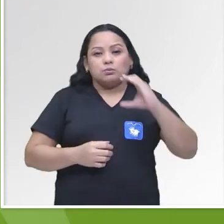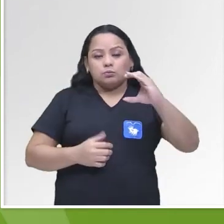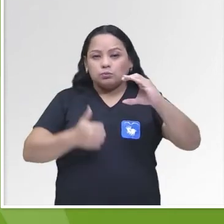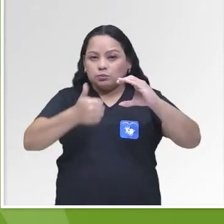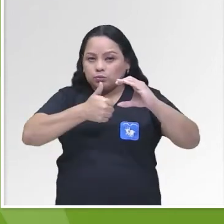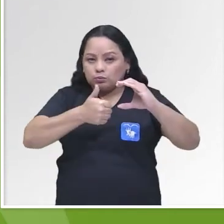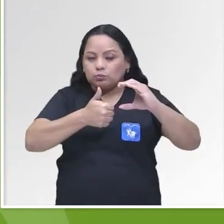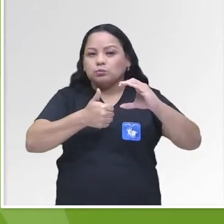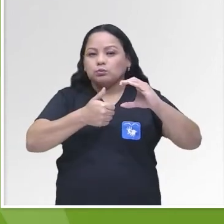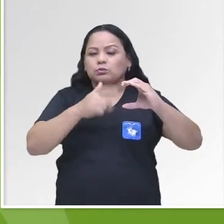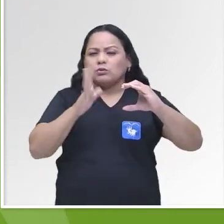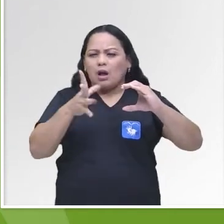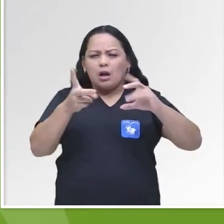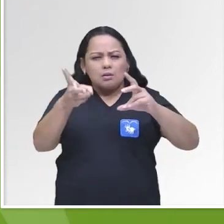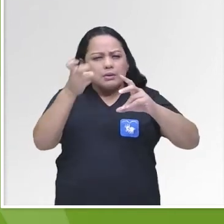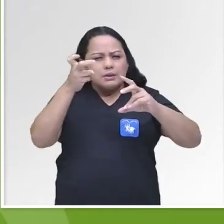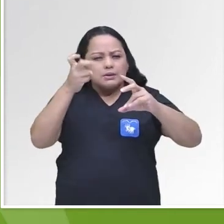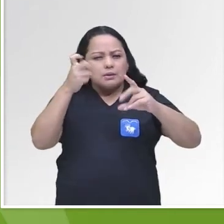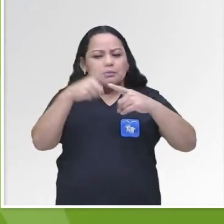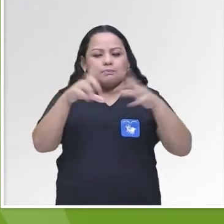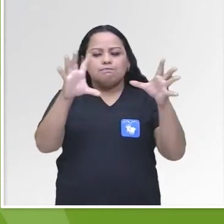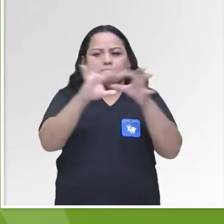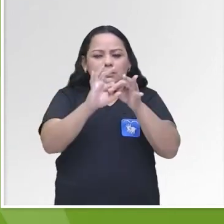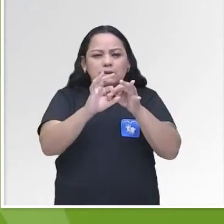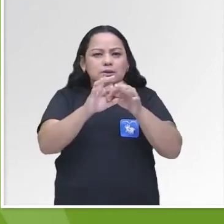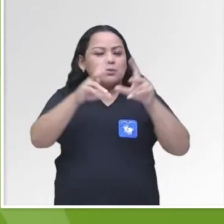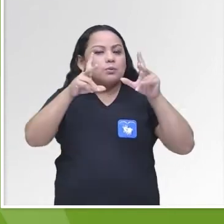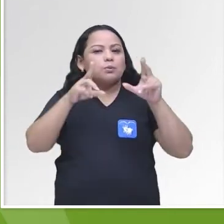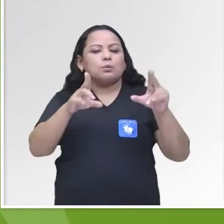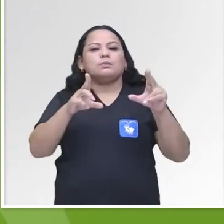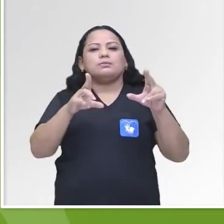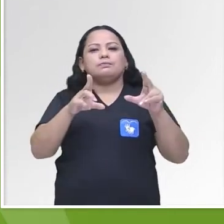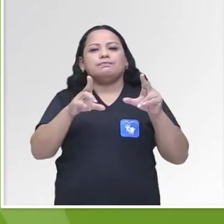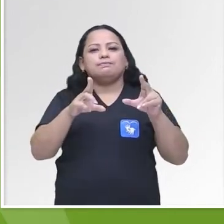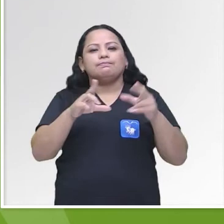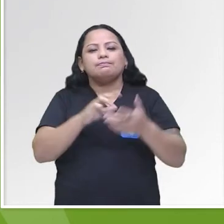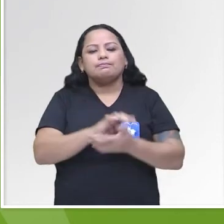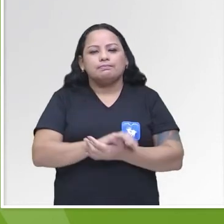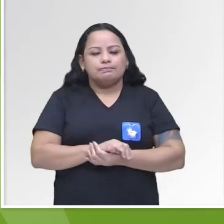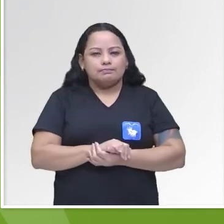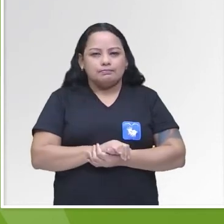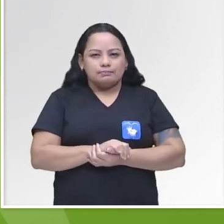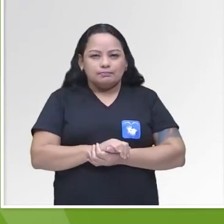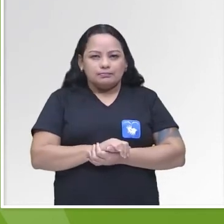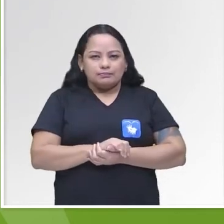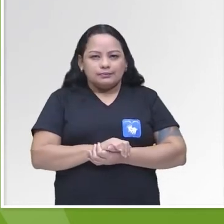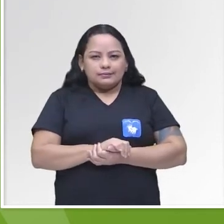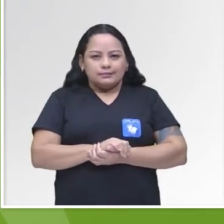já observa que os ligantes são iguais.